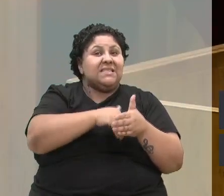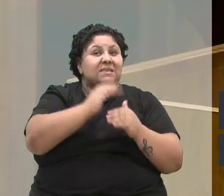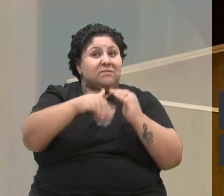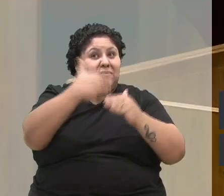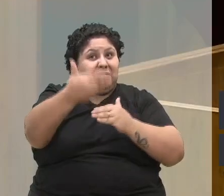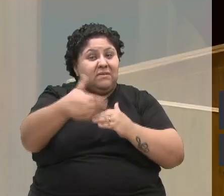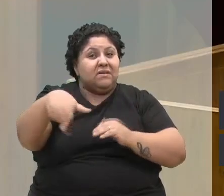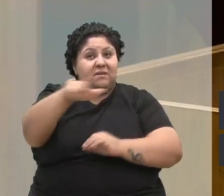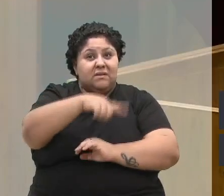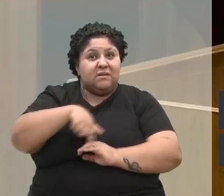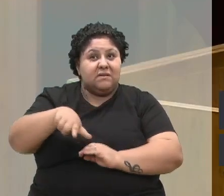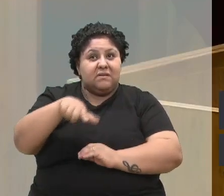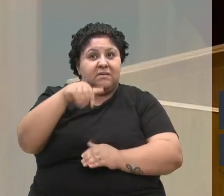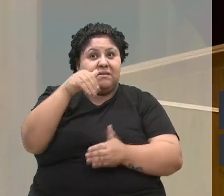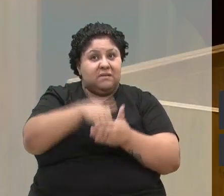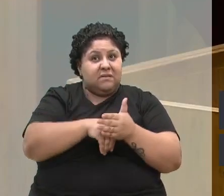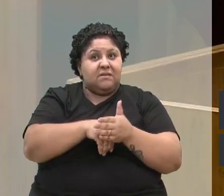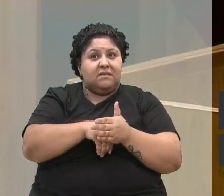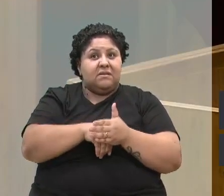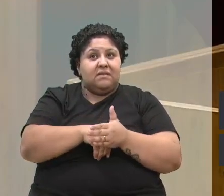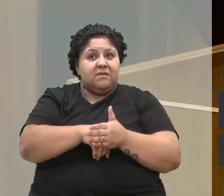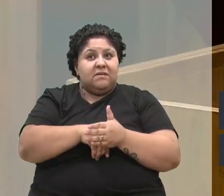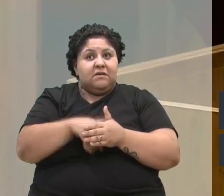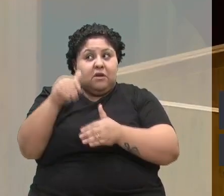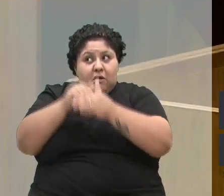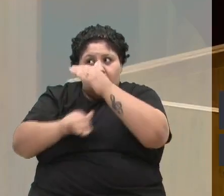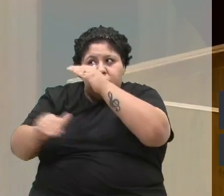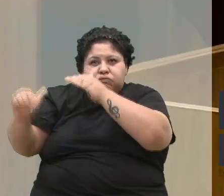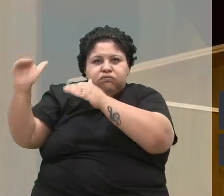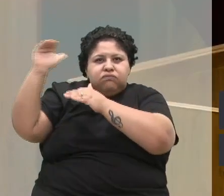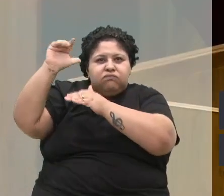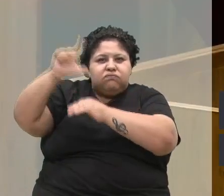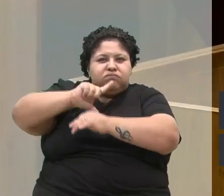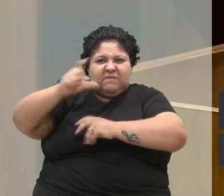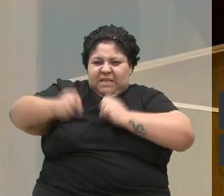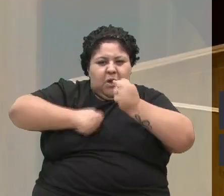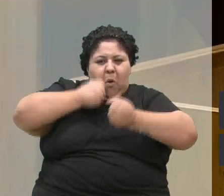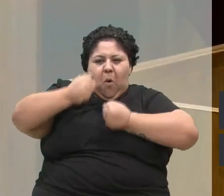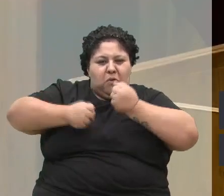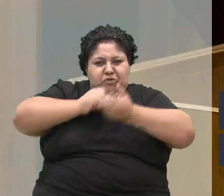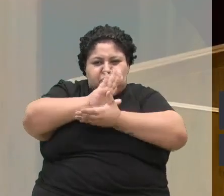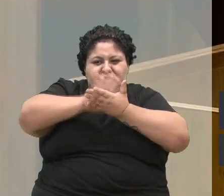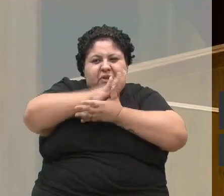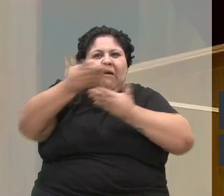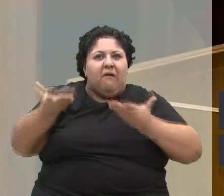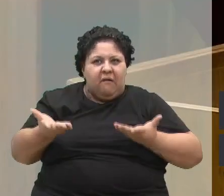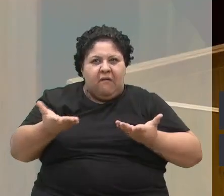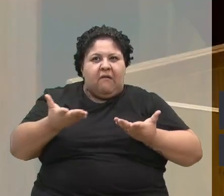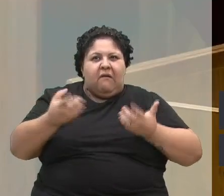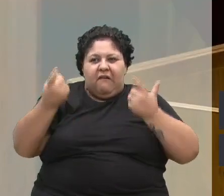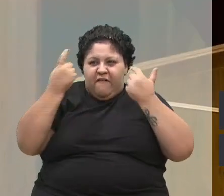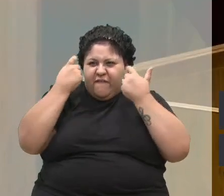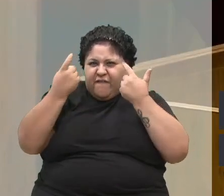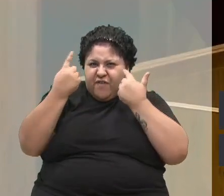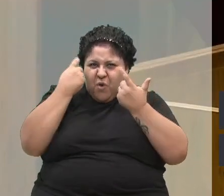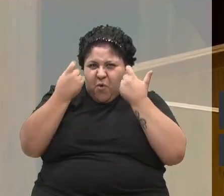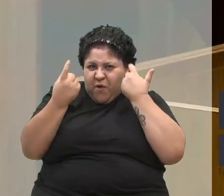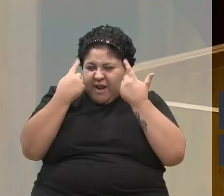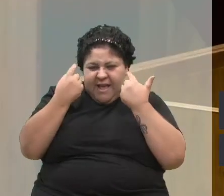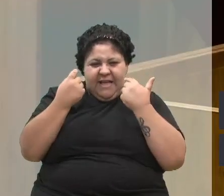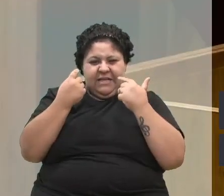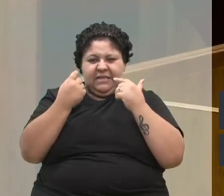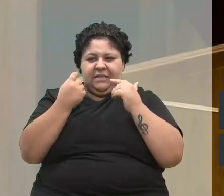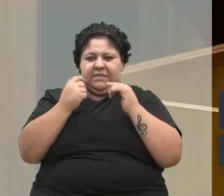espero que essa eleição pela frente seja de alto nível, sem ódio, né? Sem ódio, principalmente, sem violência, sem fake